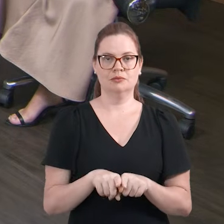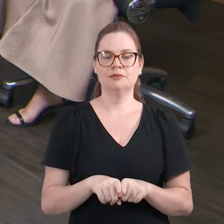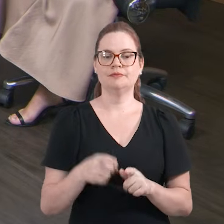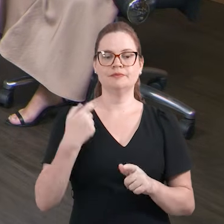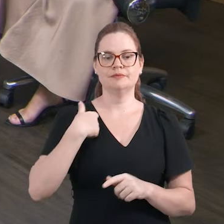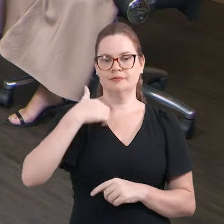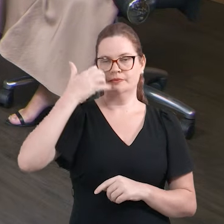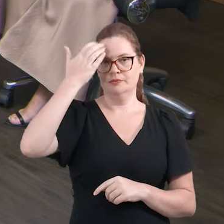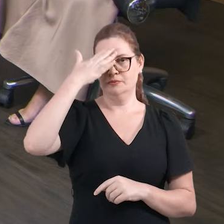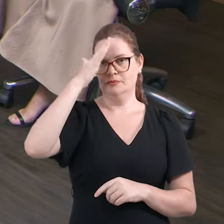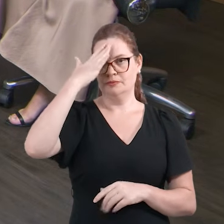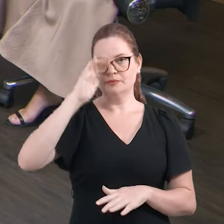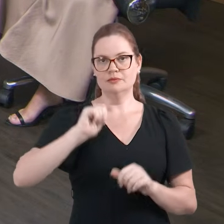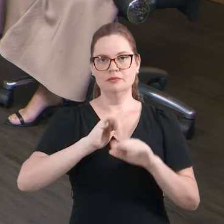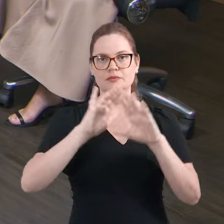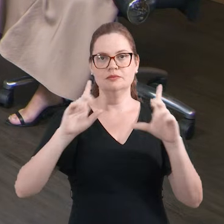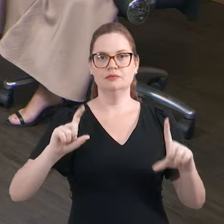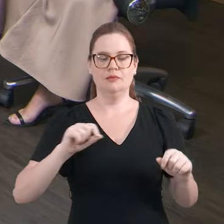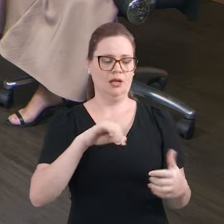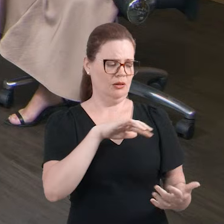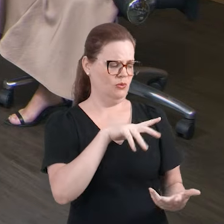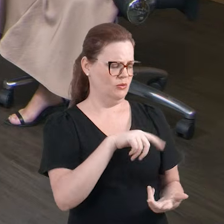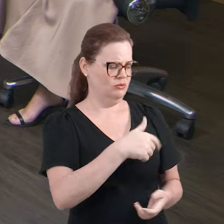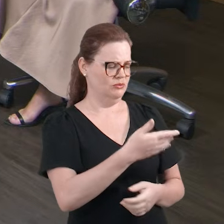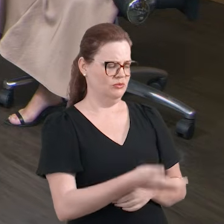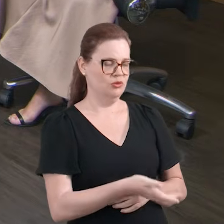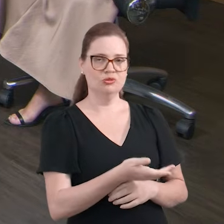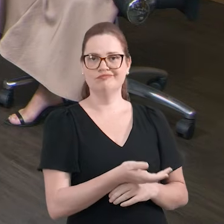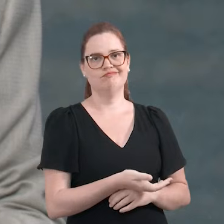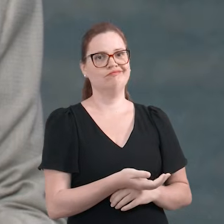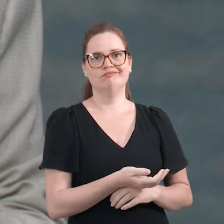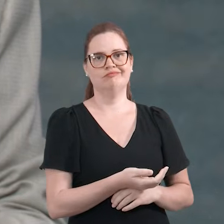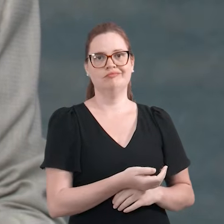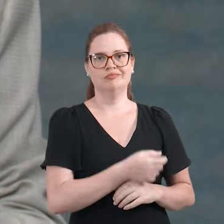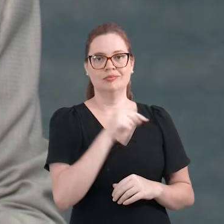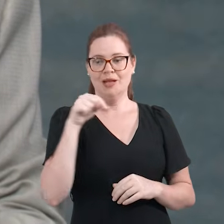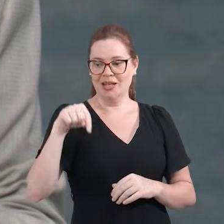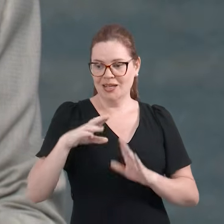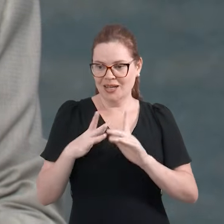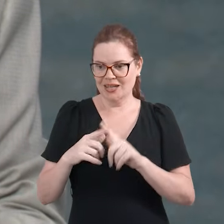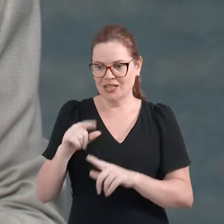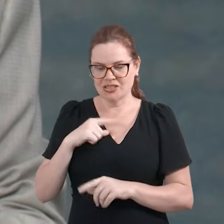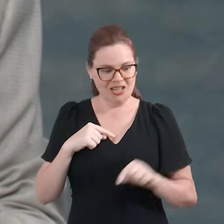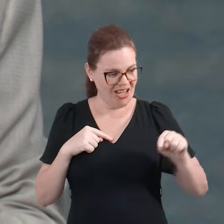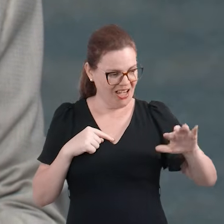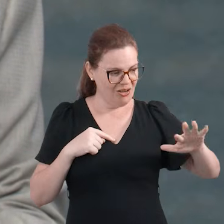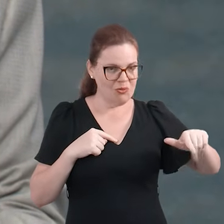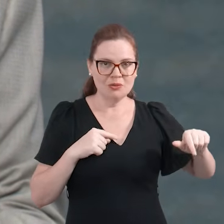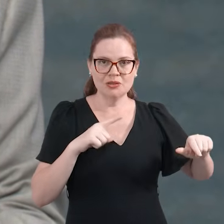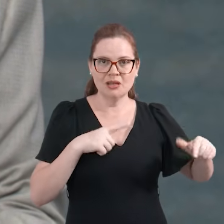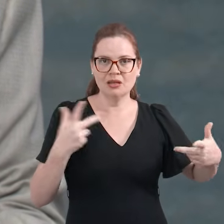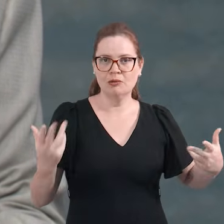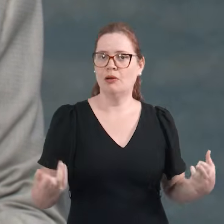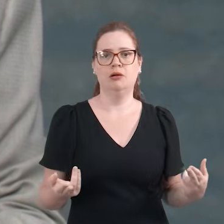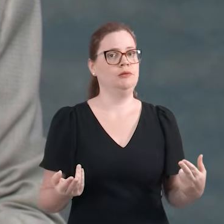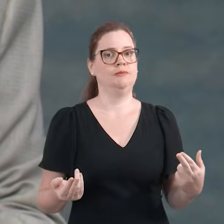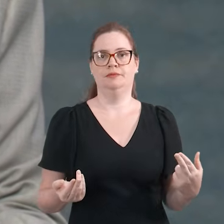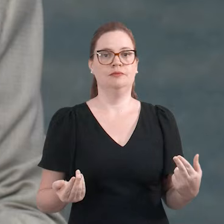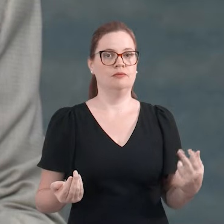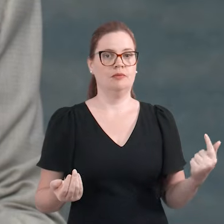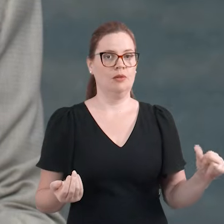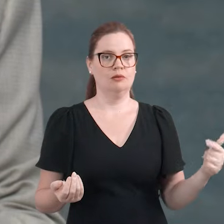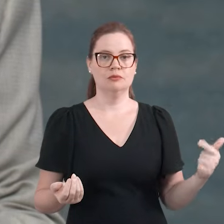de entender que o mundo ele não tem o que esta obra tem. E os jovens